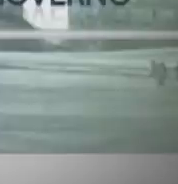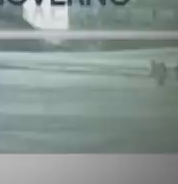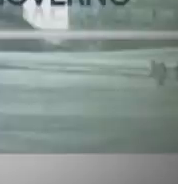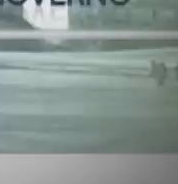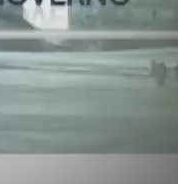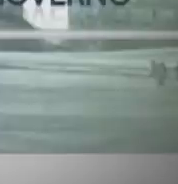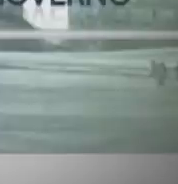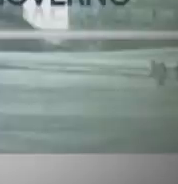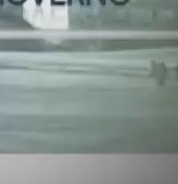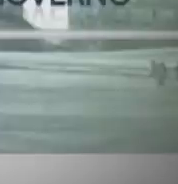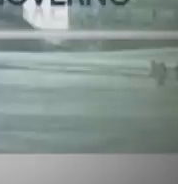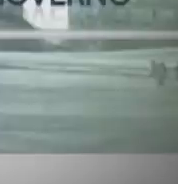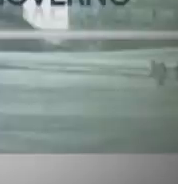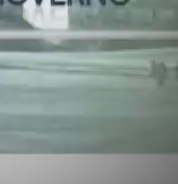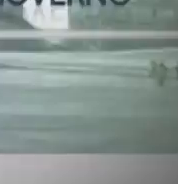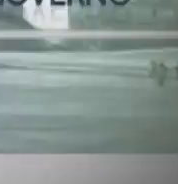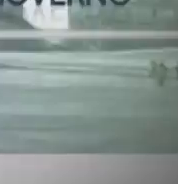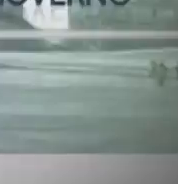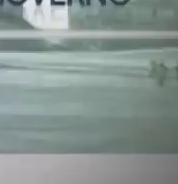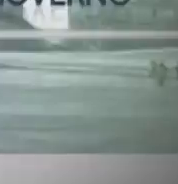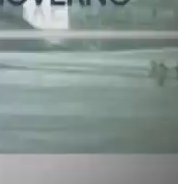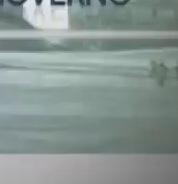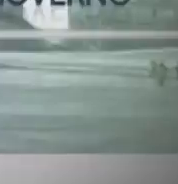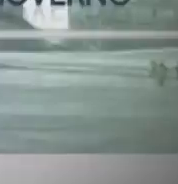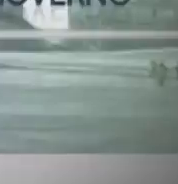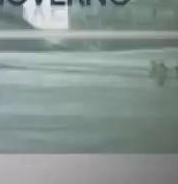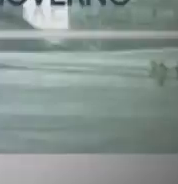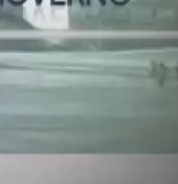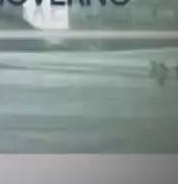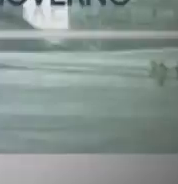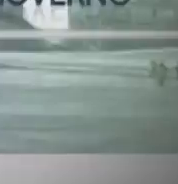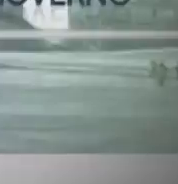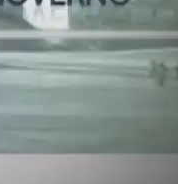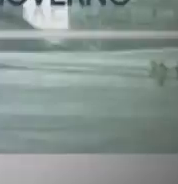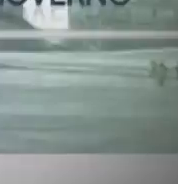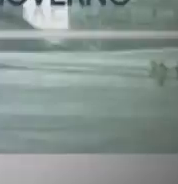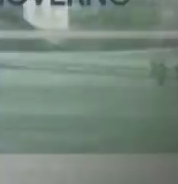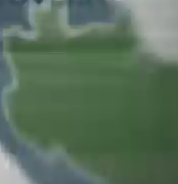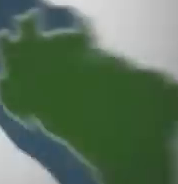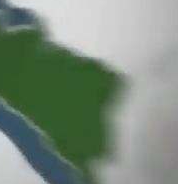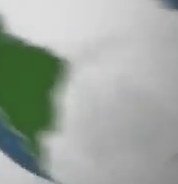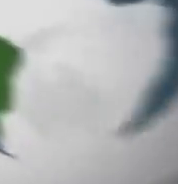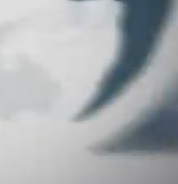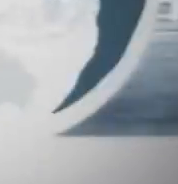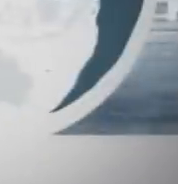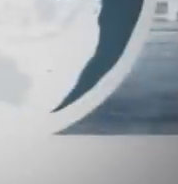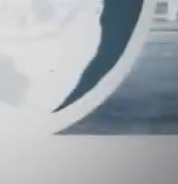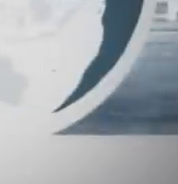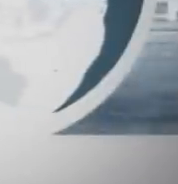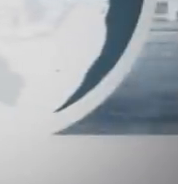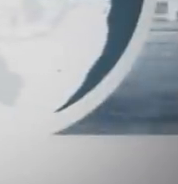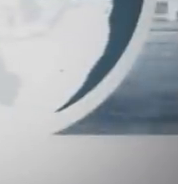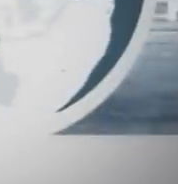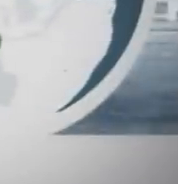do BNDES, Luciano Coutinho. Continue com a gente, a NBR e a TV do Governo Federal.